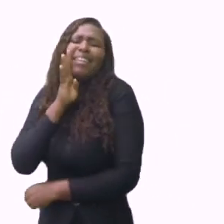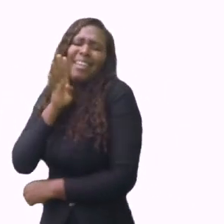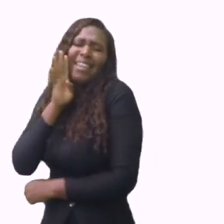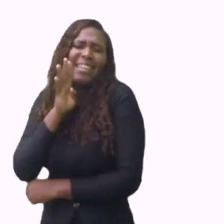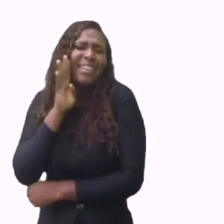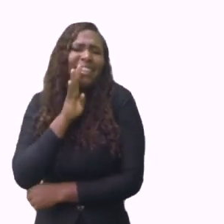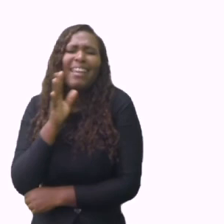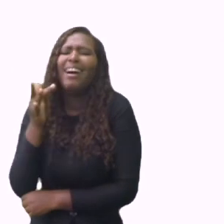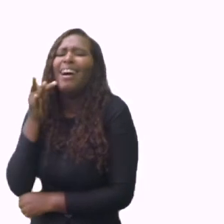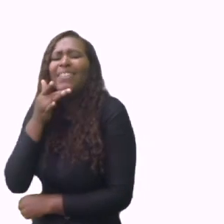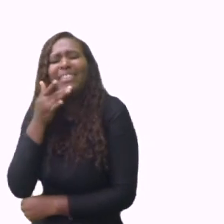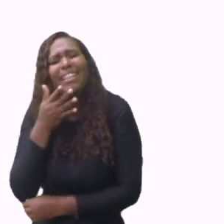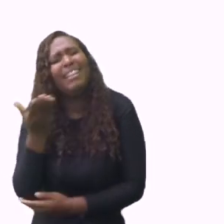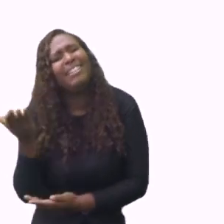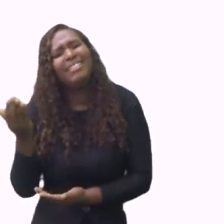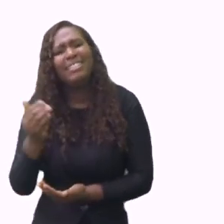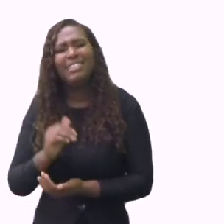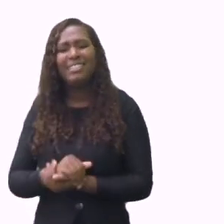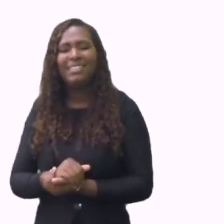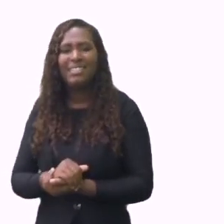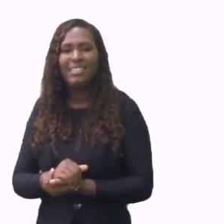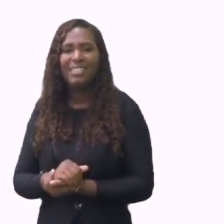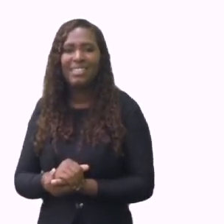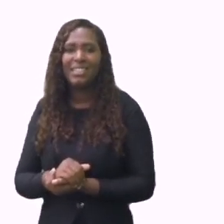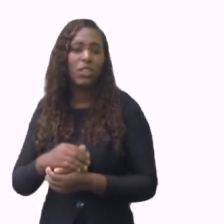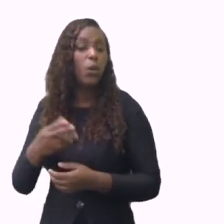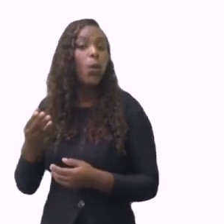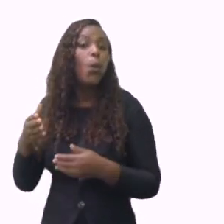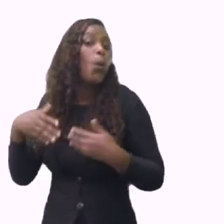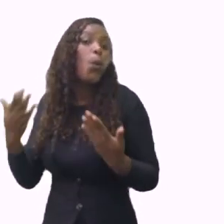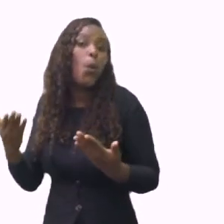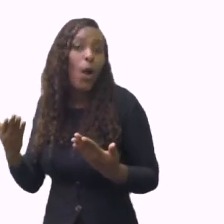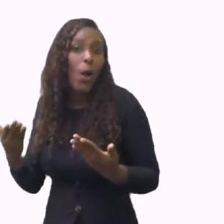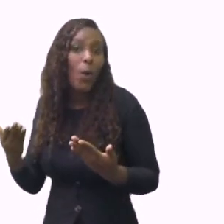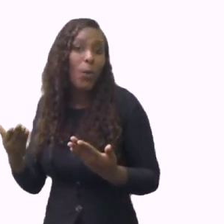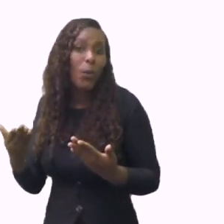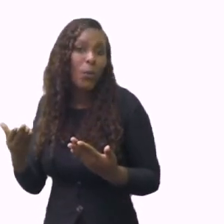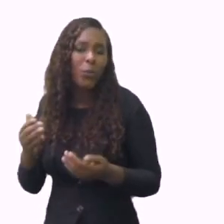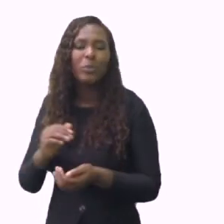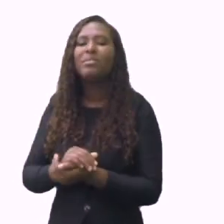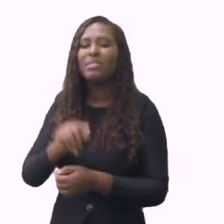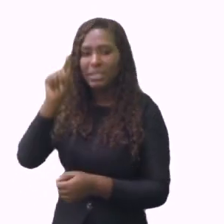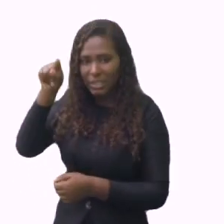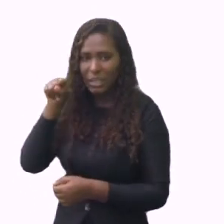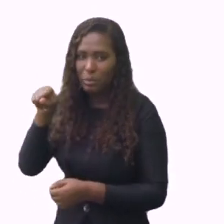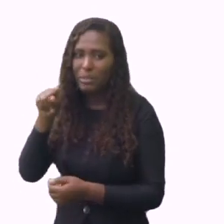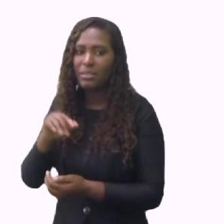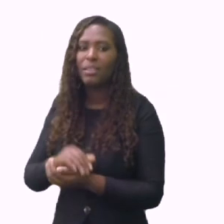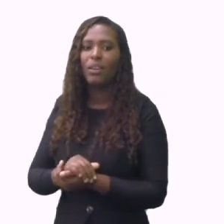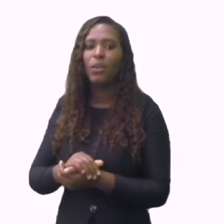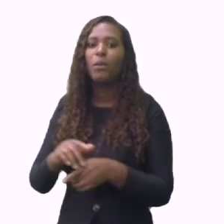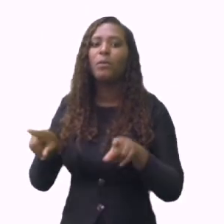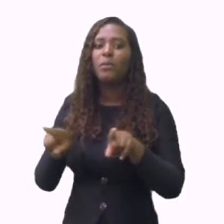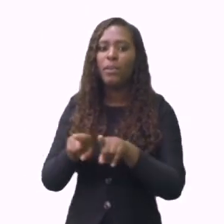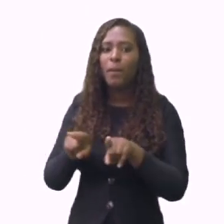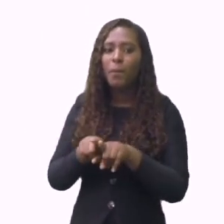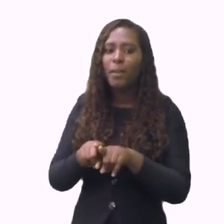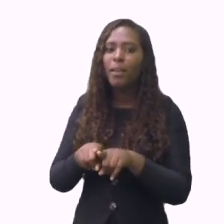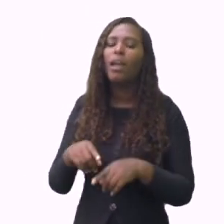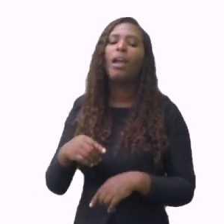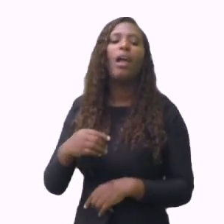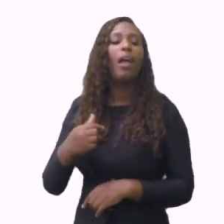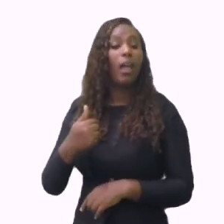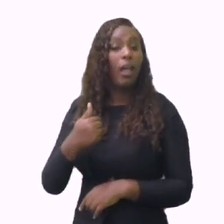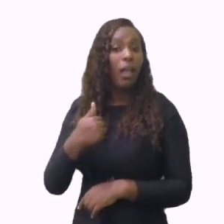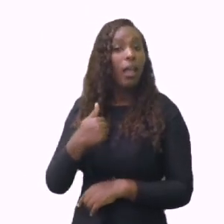eu falei? Qual sinal você entende que deve ser usado? Exclamação. E agora a última frase.